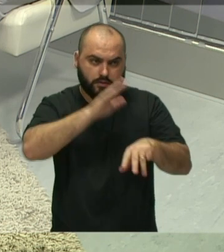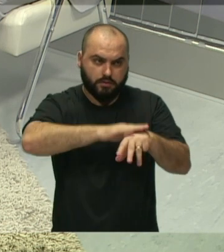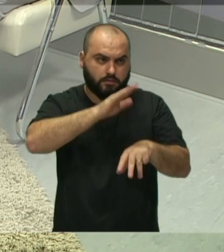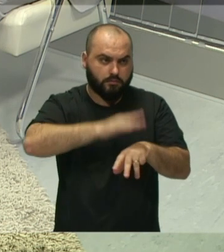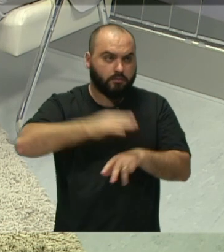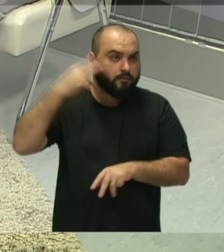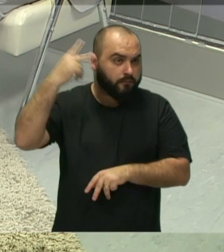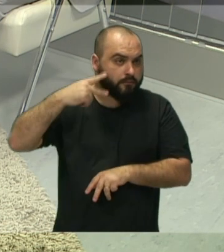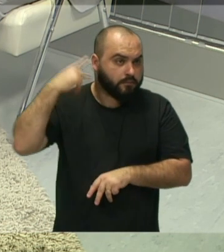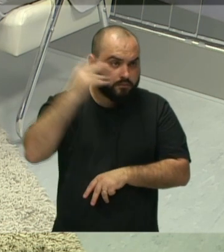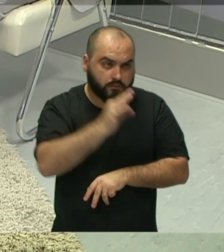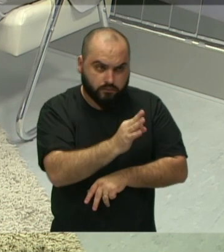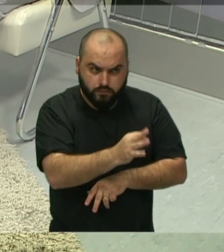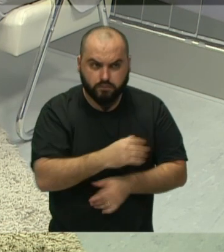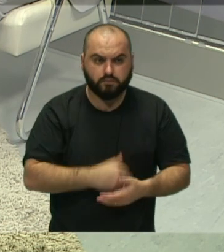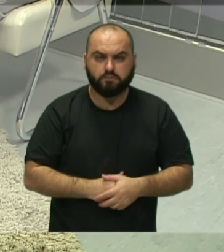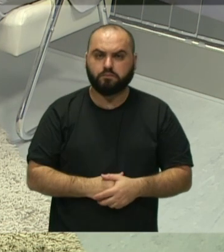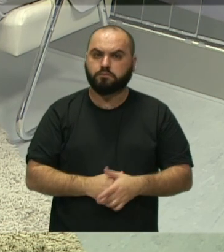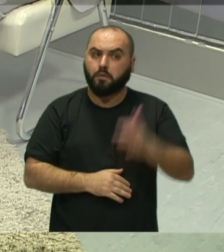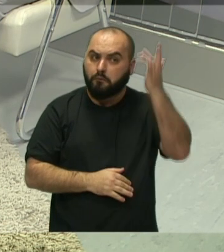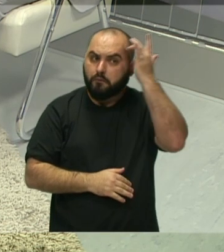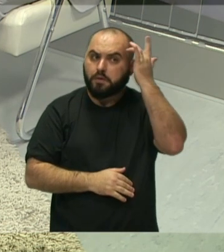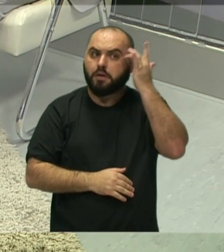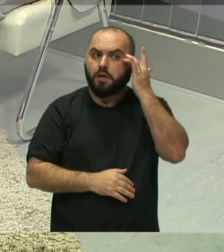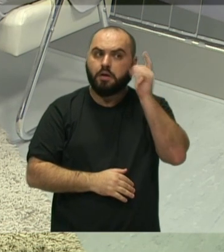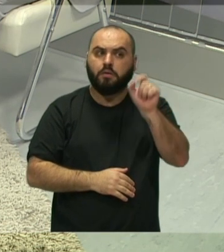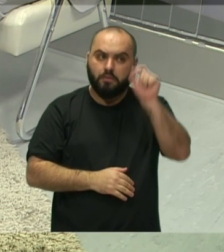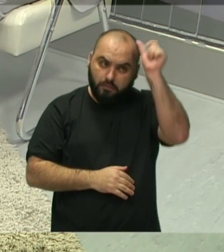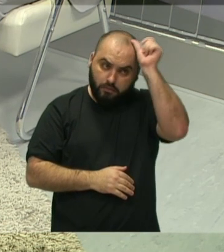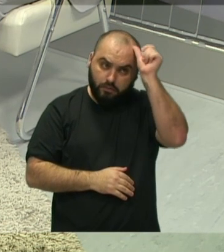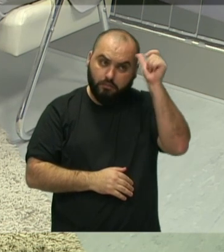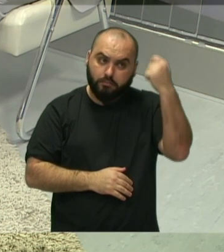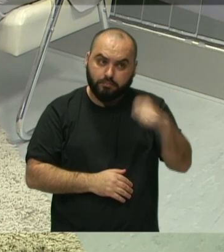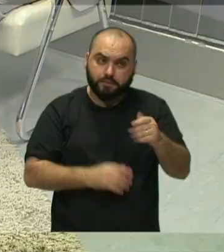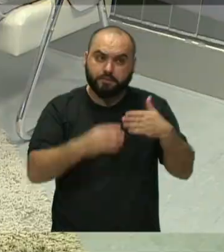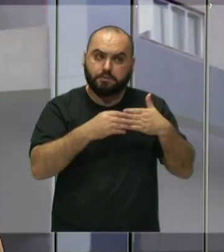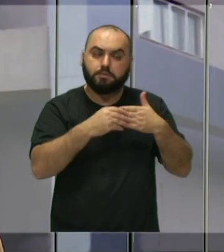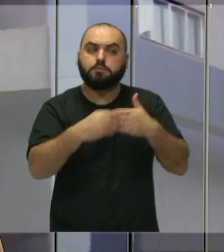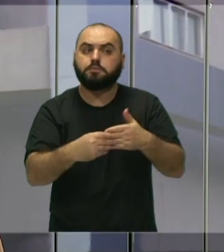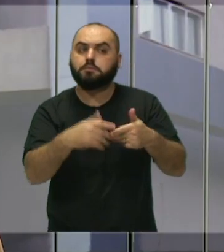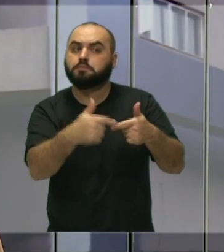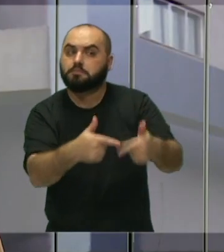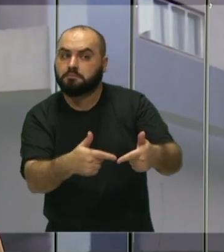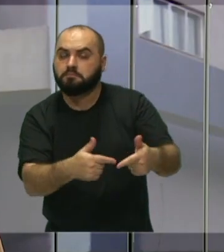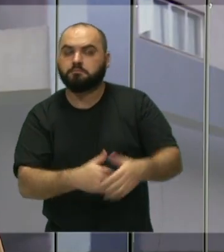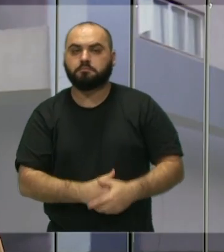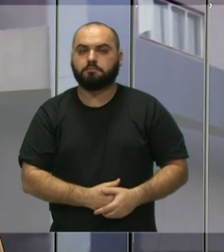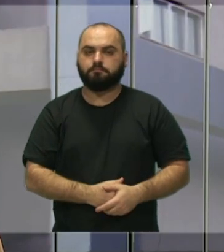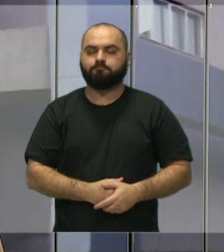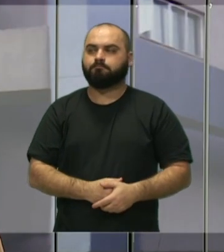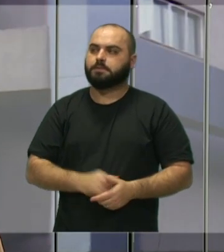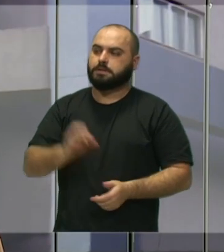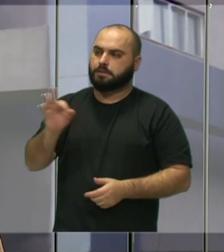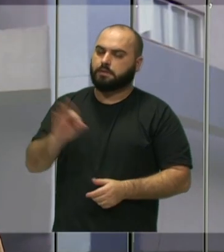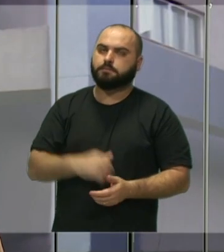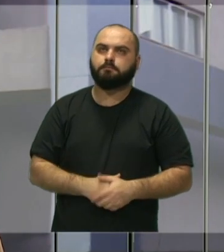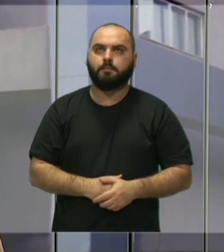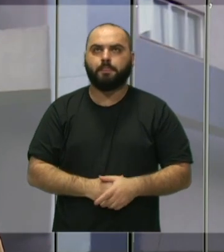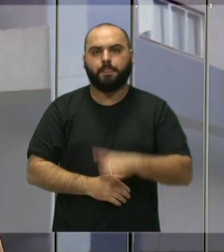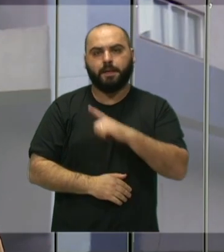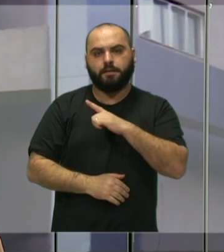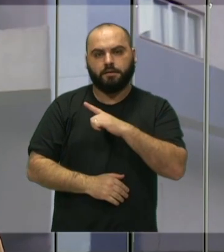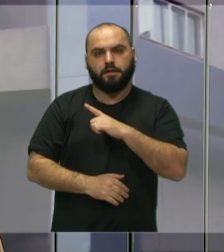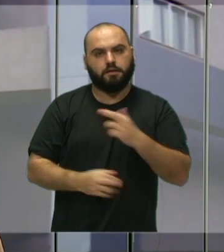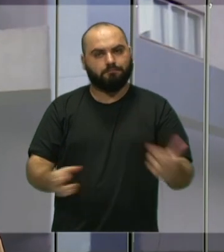parlamentares. Como é que o senhor espera de encaminhamento dos trabalhos? Nós temos, num todo, uma